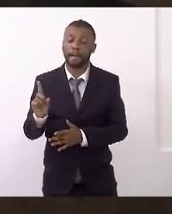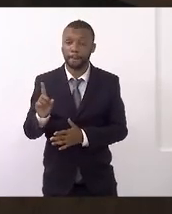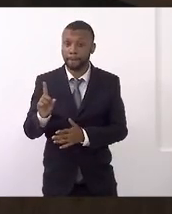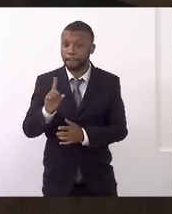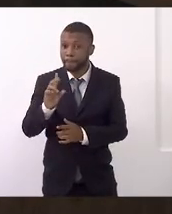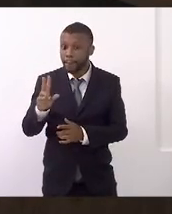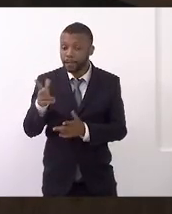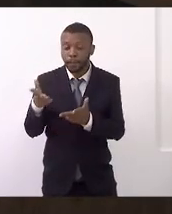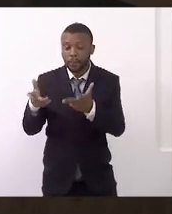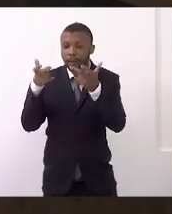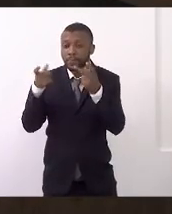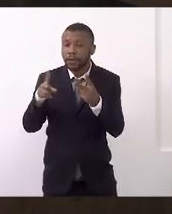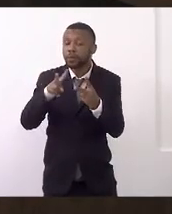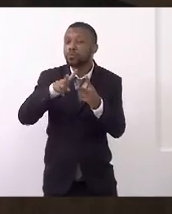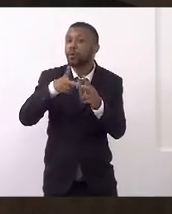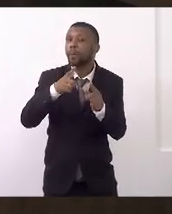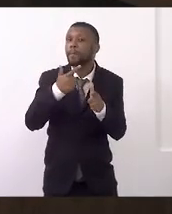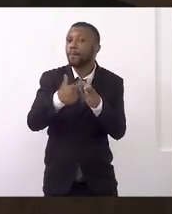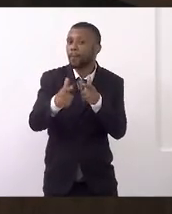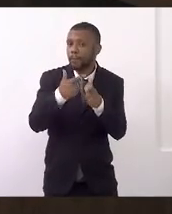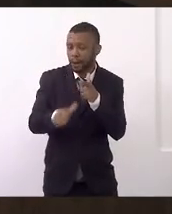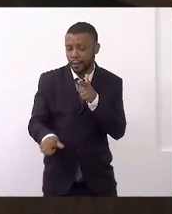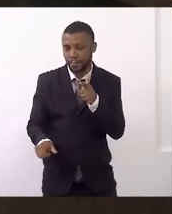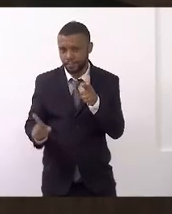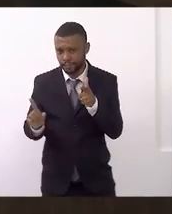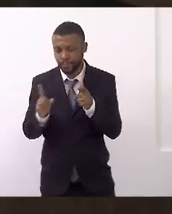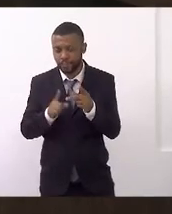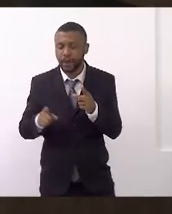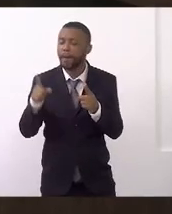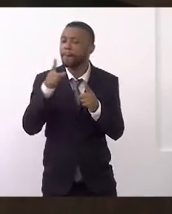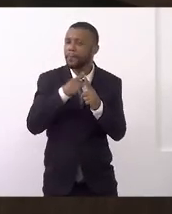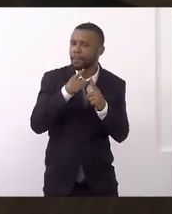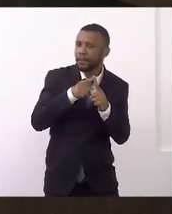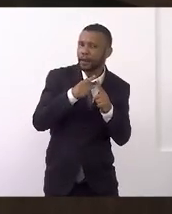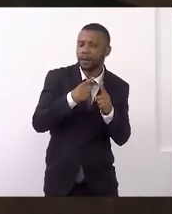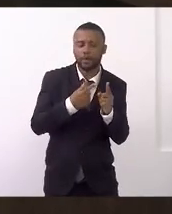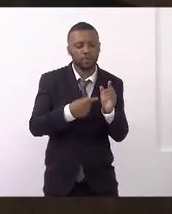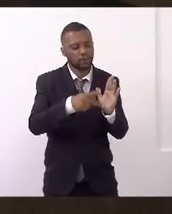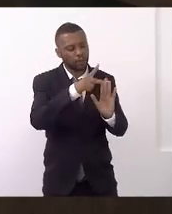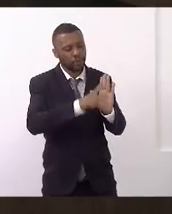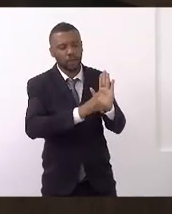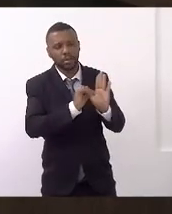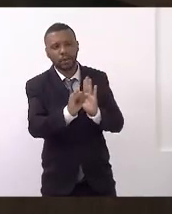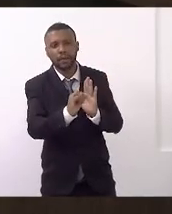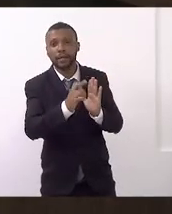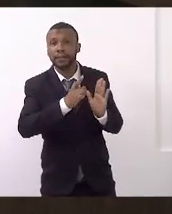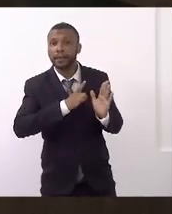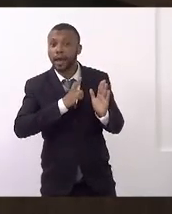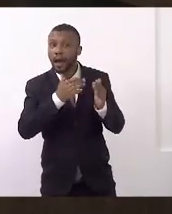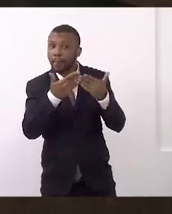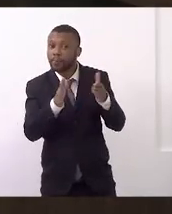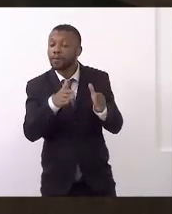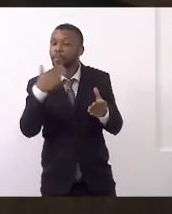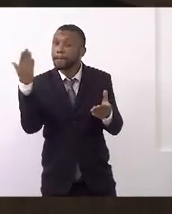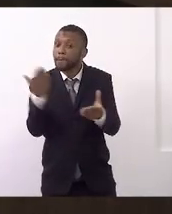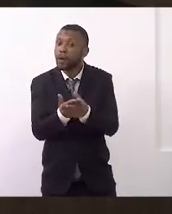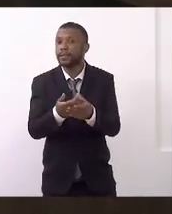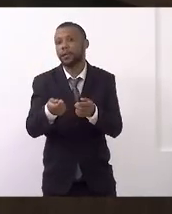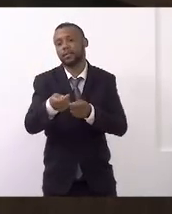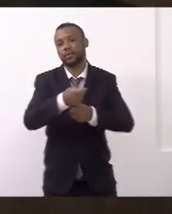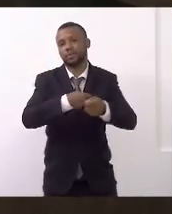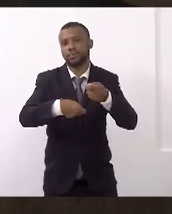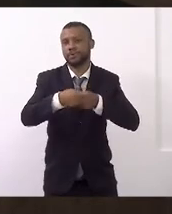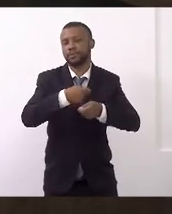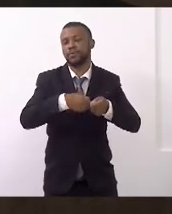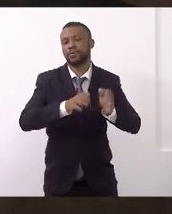Primeiro, o projeto trata da abertura de processo administrativo e não de